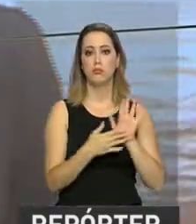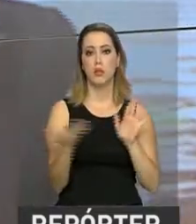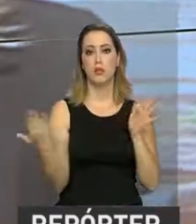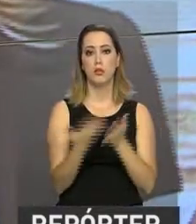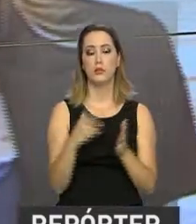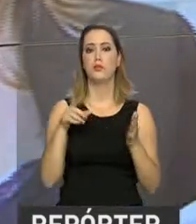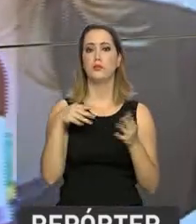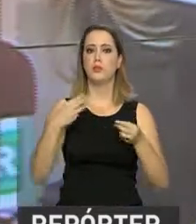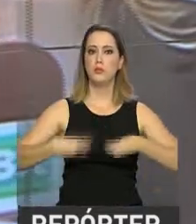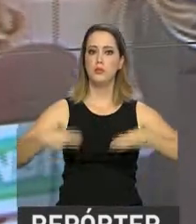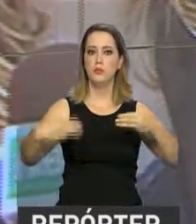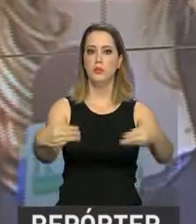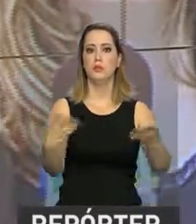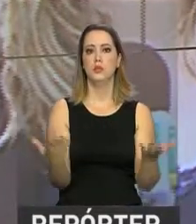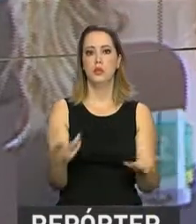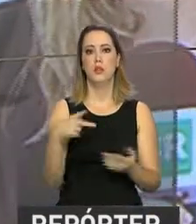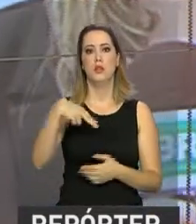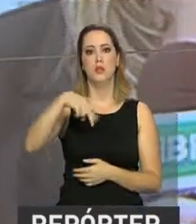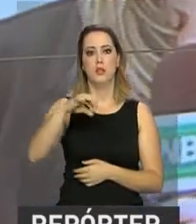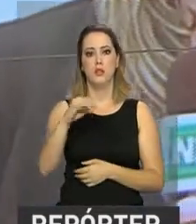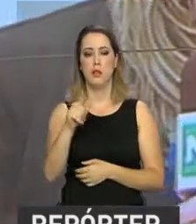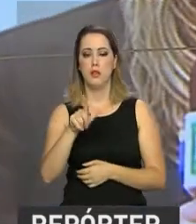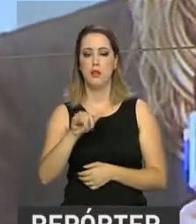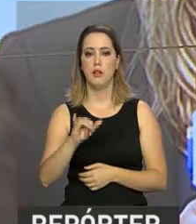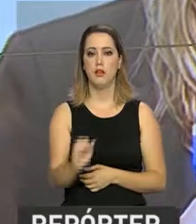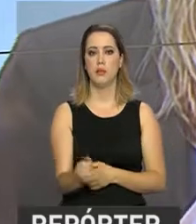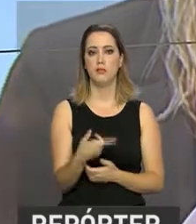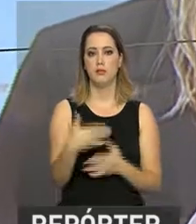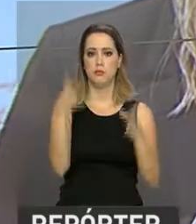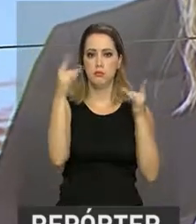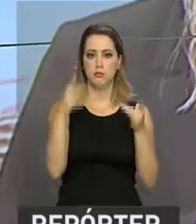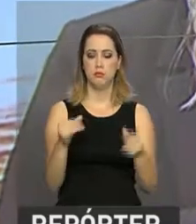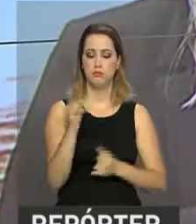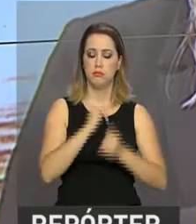a repórter Natália Mello traz as informações para a gente. Oi, Natália.